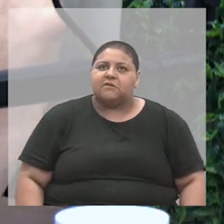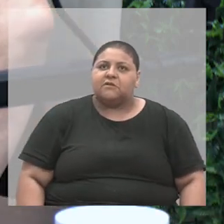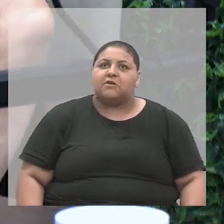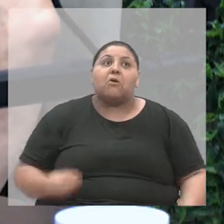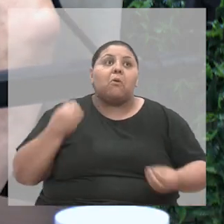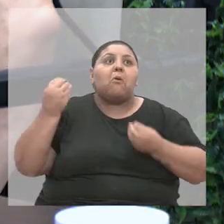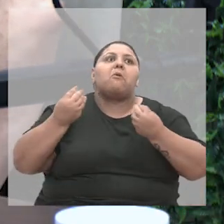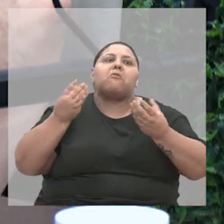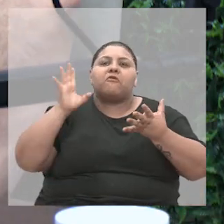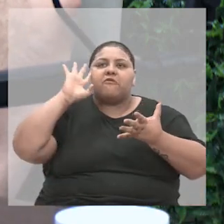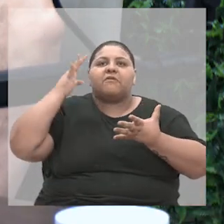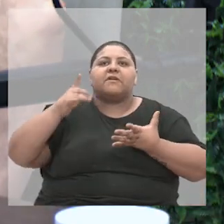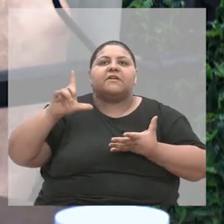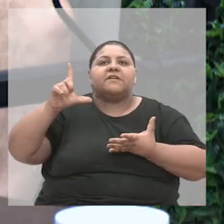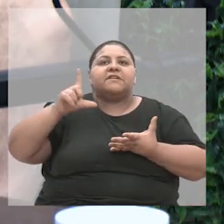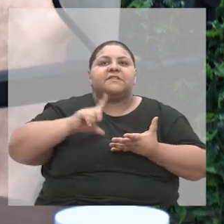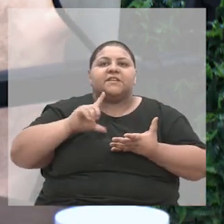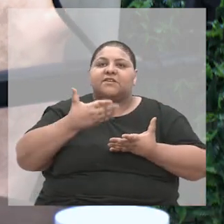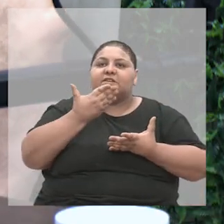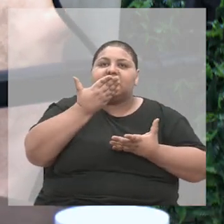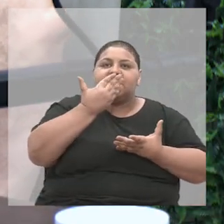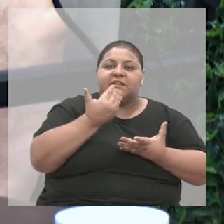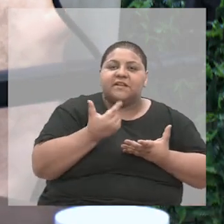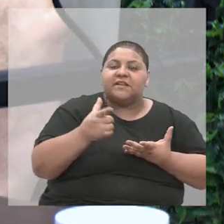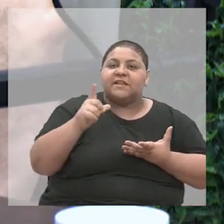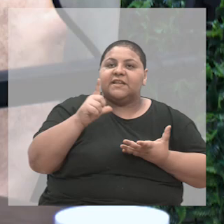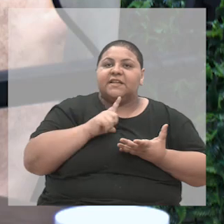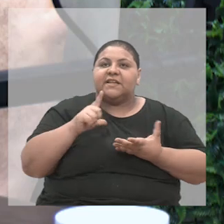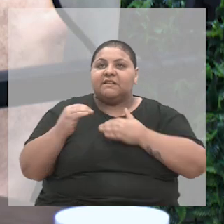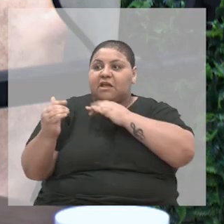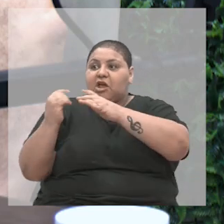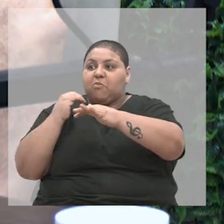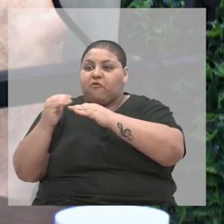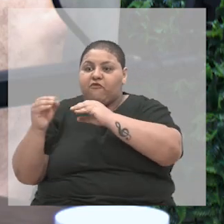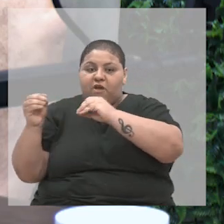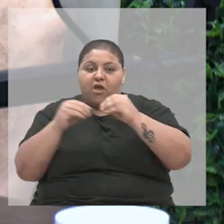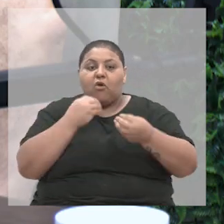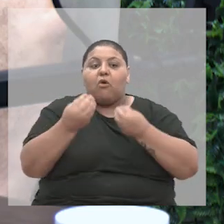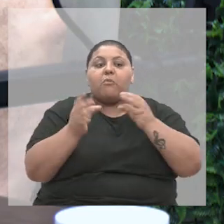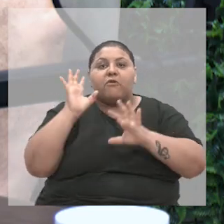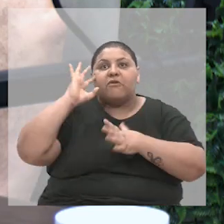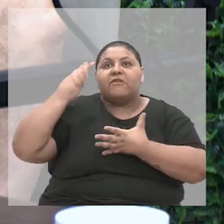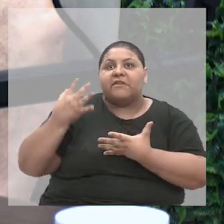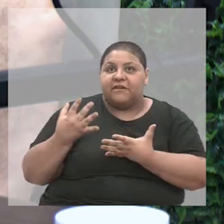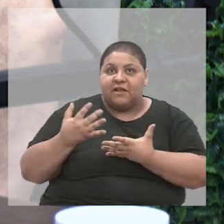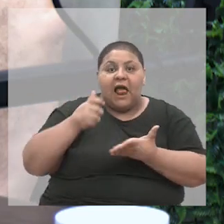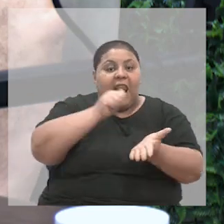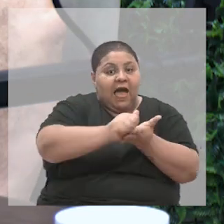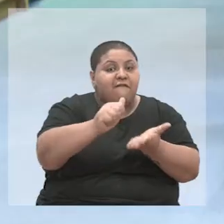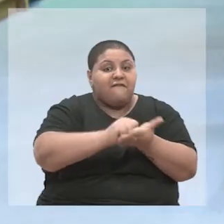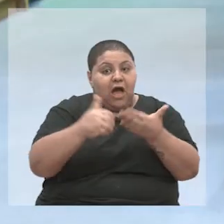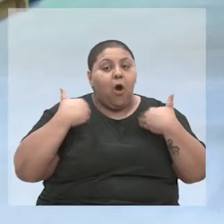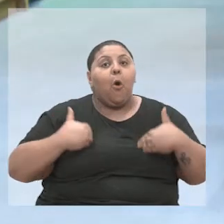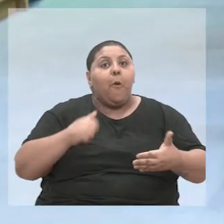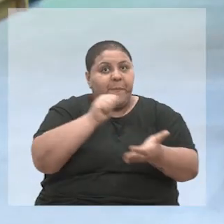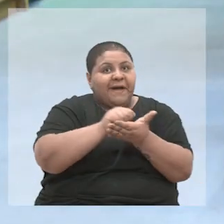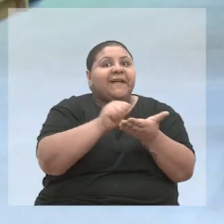eu faço... Como é que vai ser? Eu tenho que fazer minhas refeições, eu tenho que me locomover para os locais, como é que vai ser? Lavar roupa.